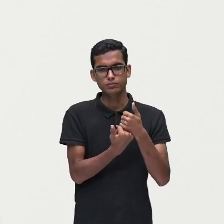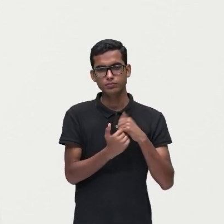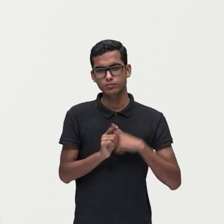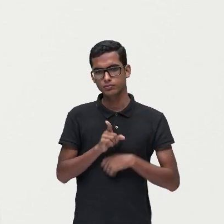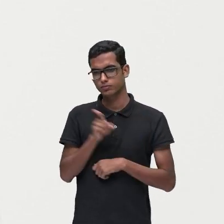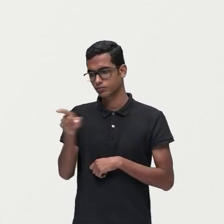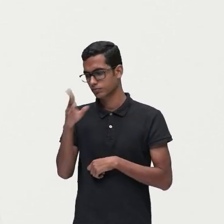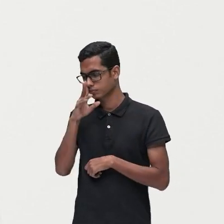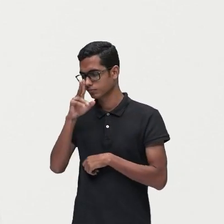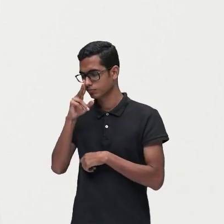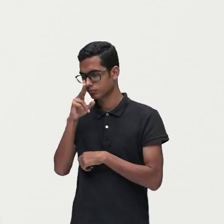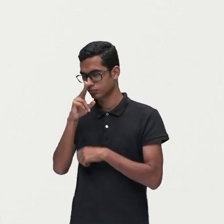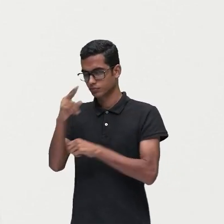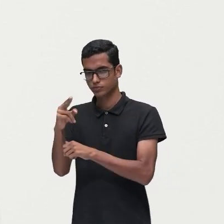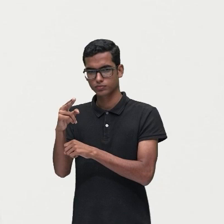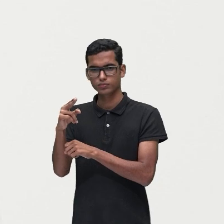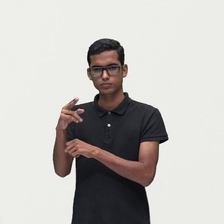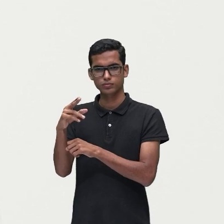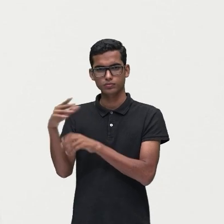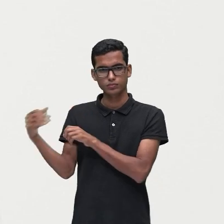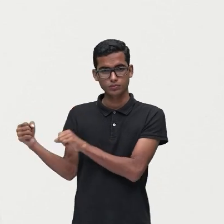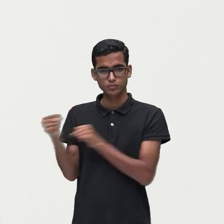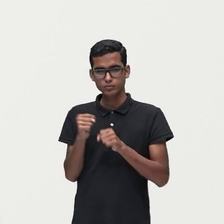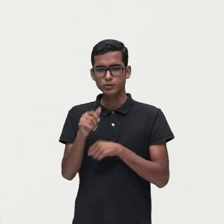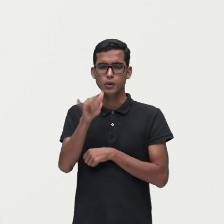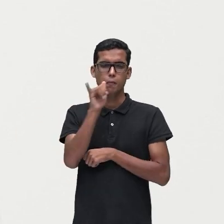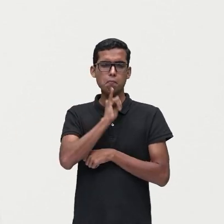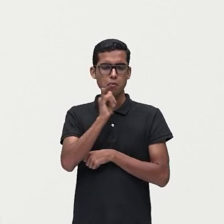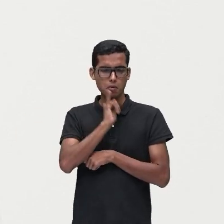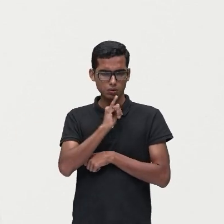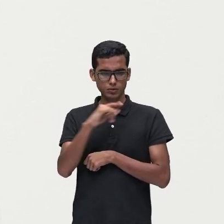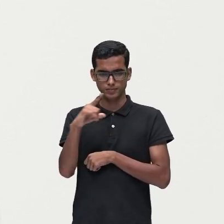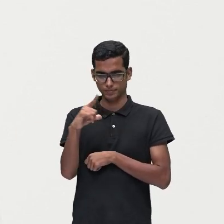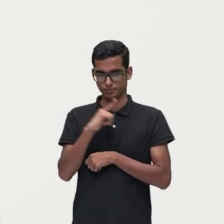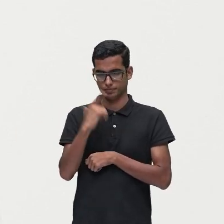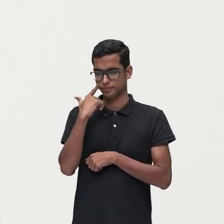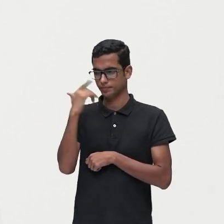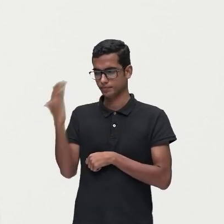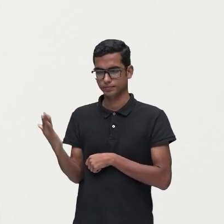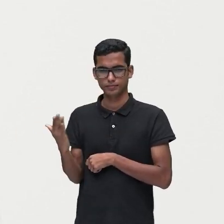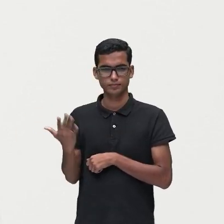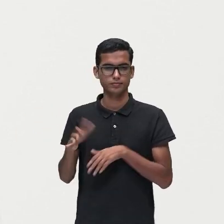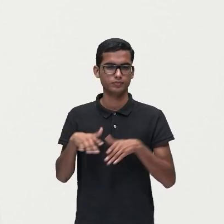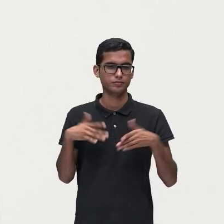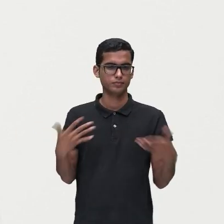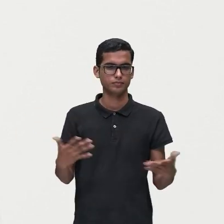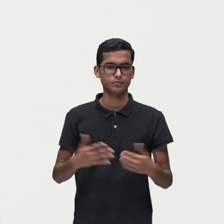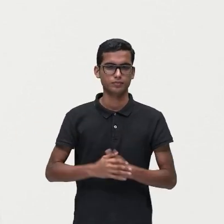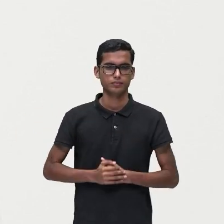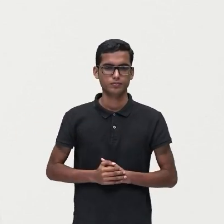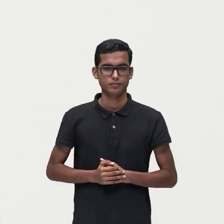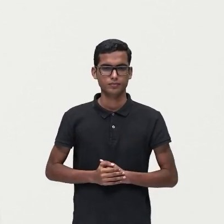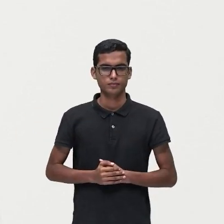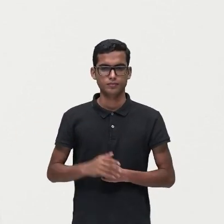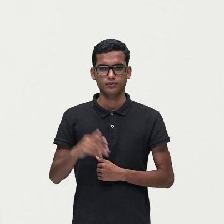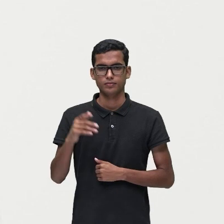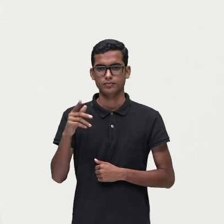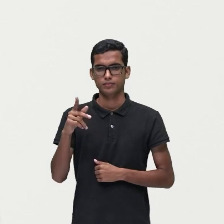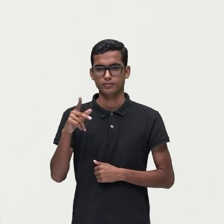a força potente. Os exemplos desse tipo de alavanca são o